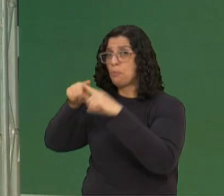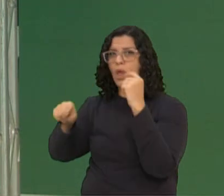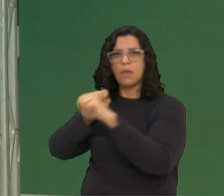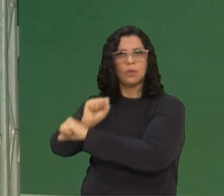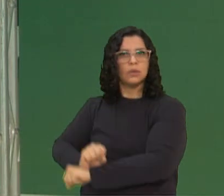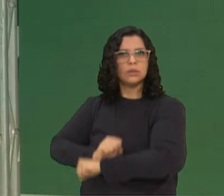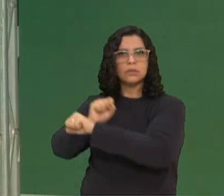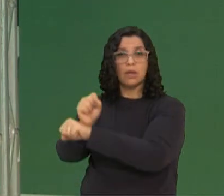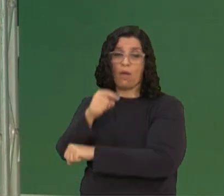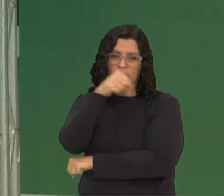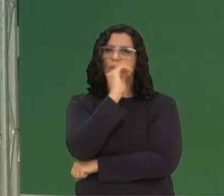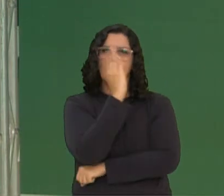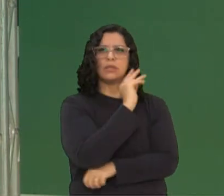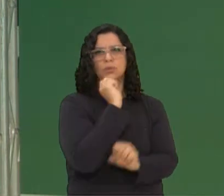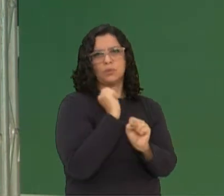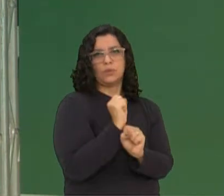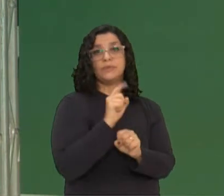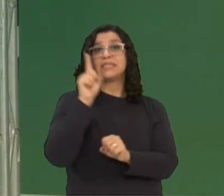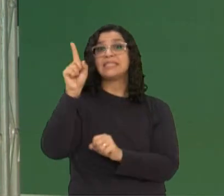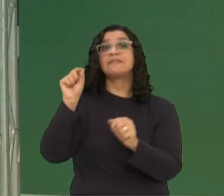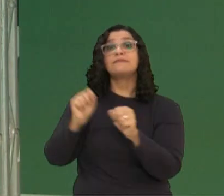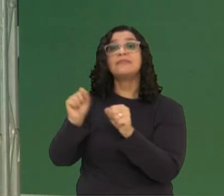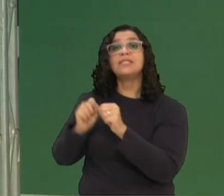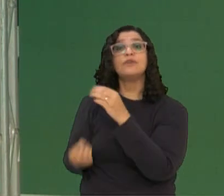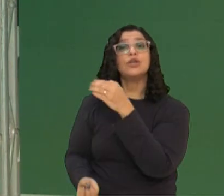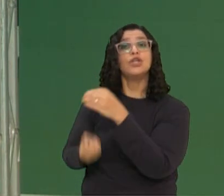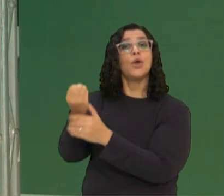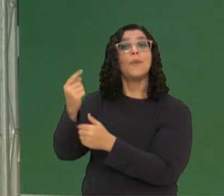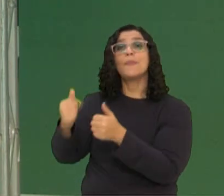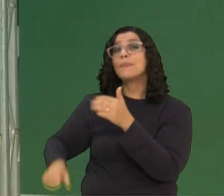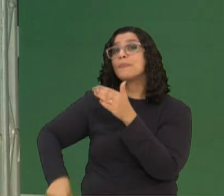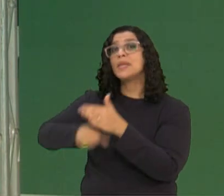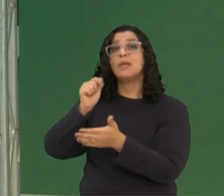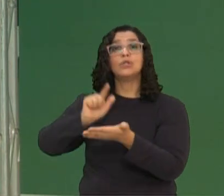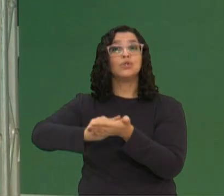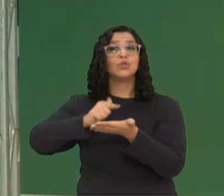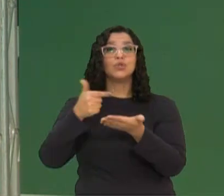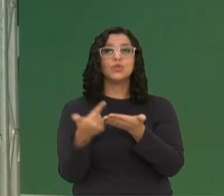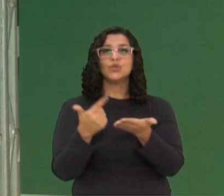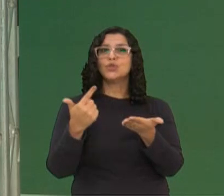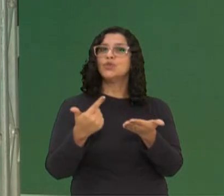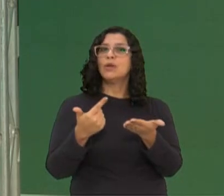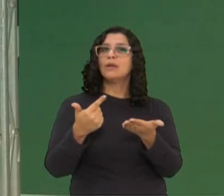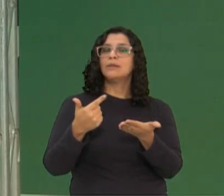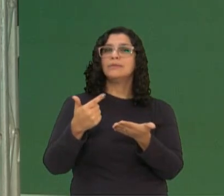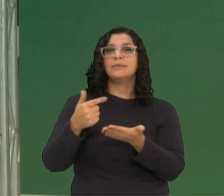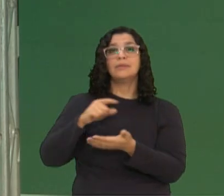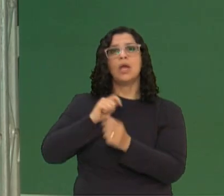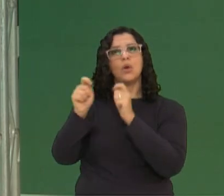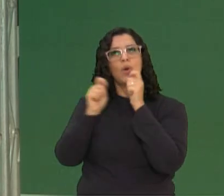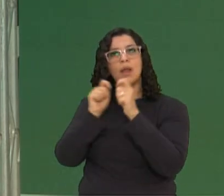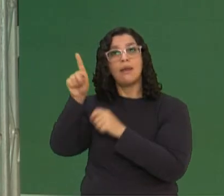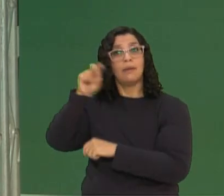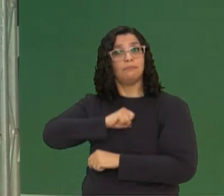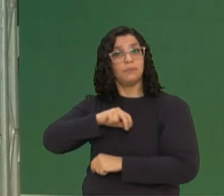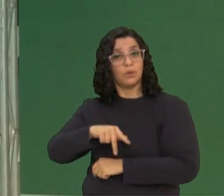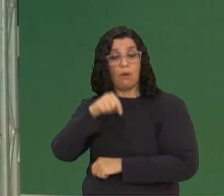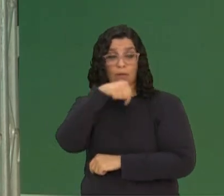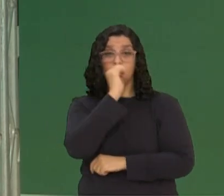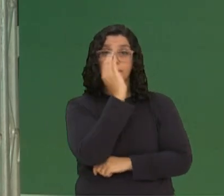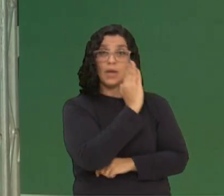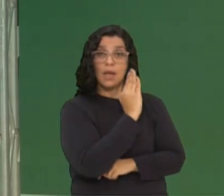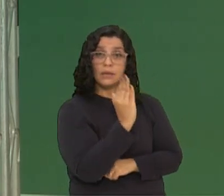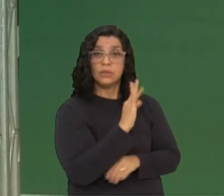proíbe. E ele vai fundar o primeiro jornal oficial do governo português, a Imprensa Régia. No Brasil, ele